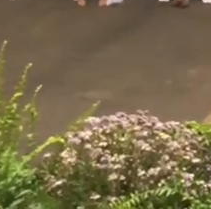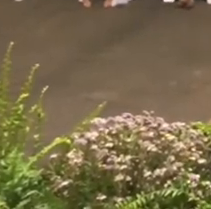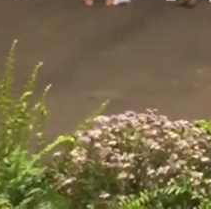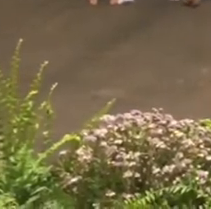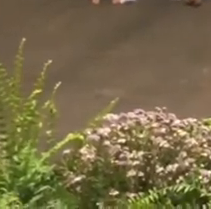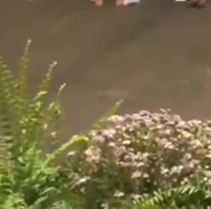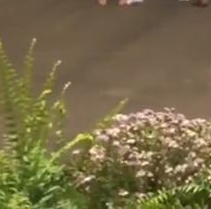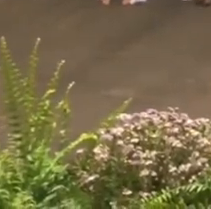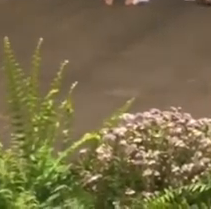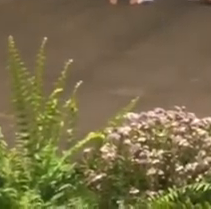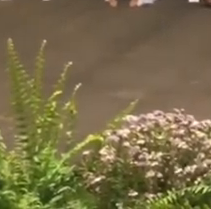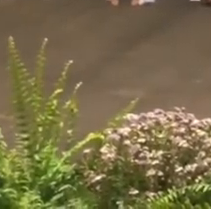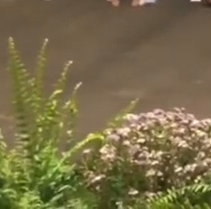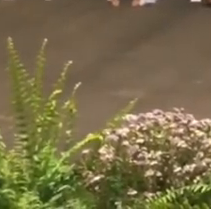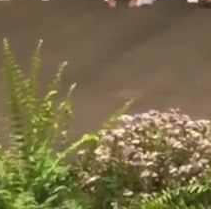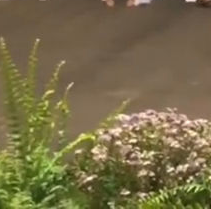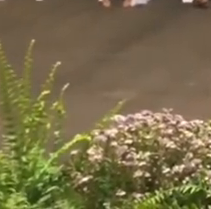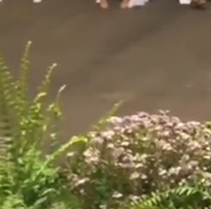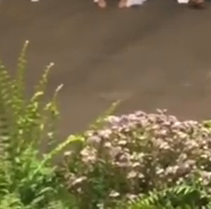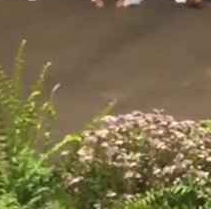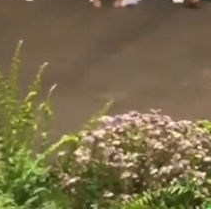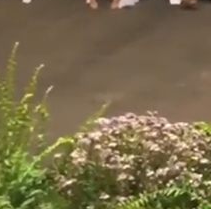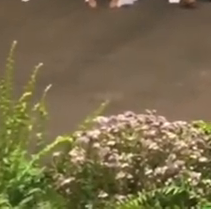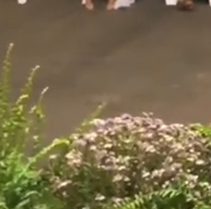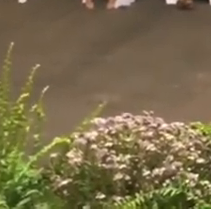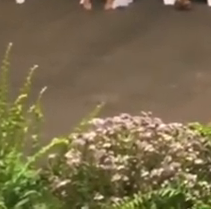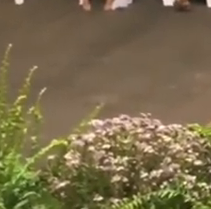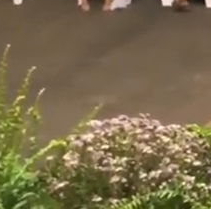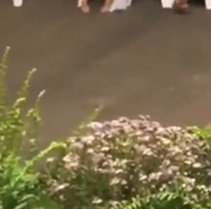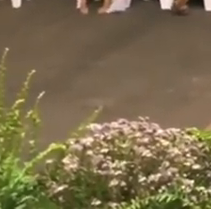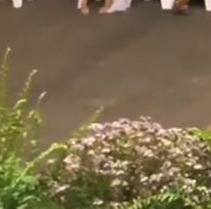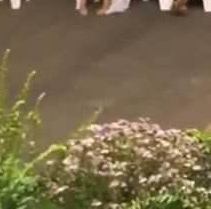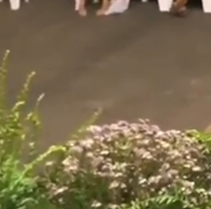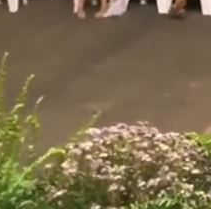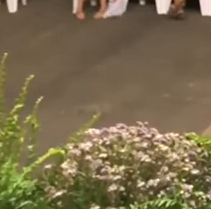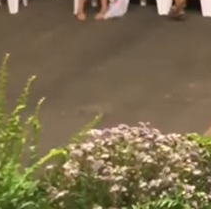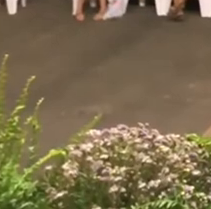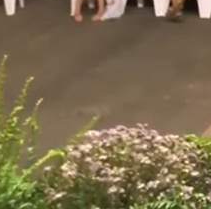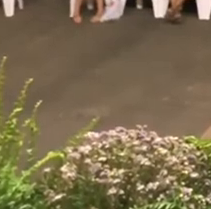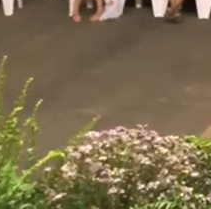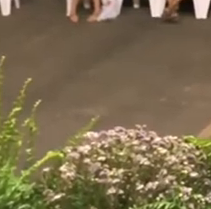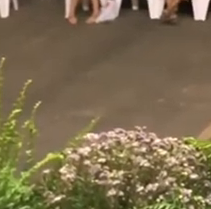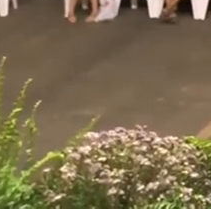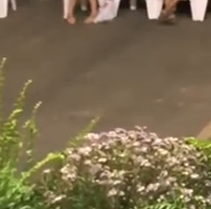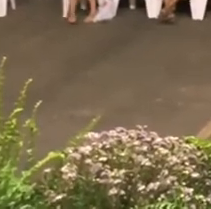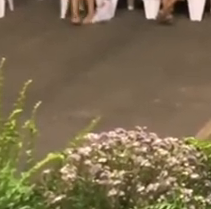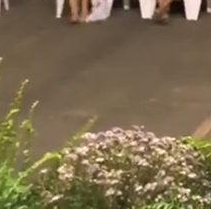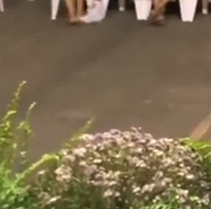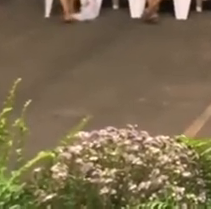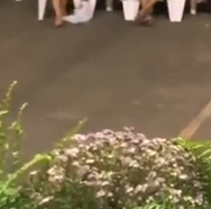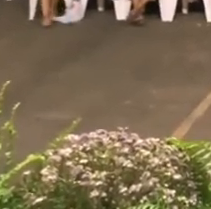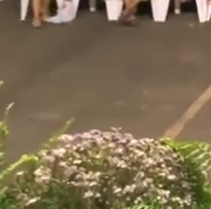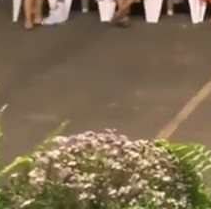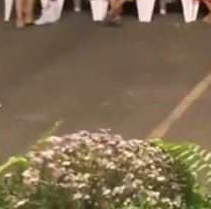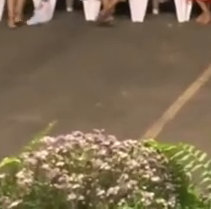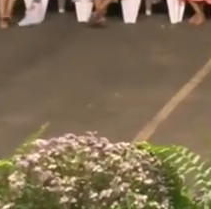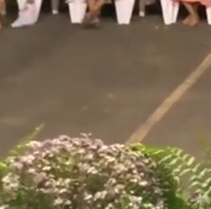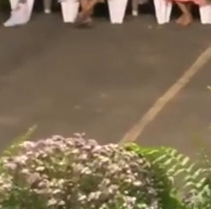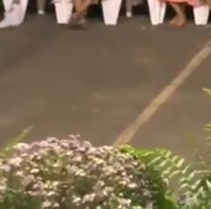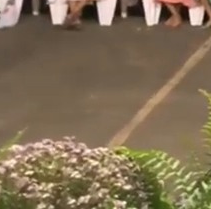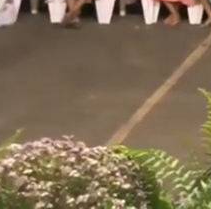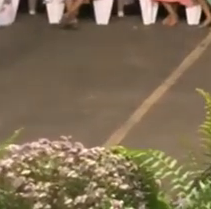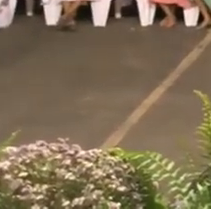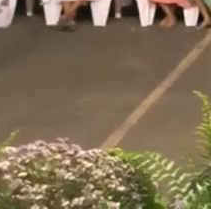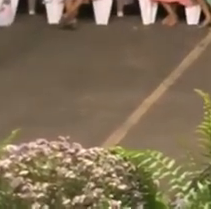reunidos aqui no Aviva Ariquemes a décima oitava edição do Aviva Ariquemes e